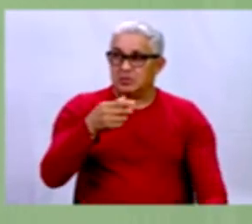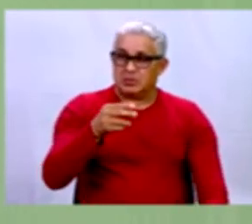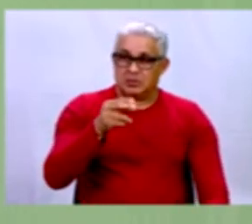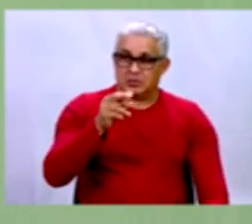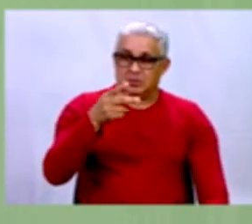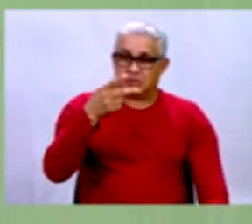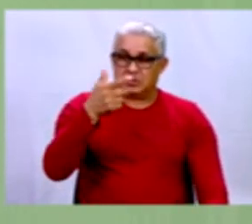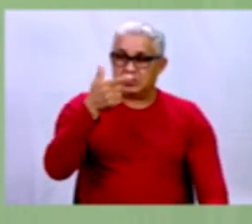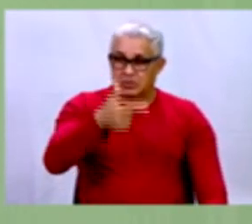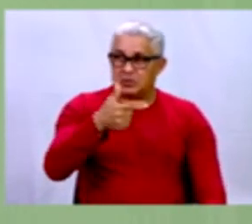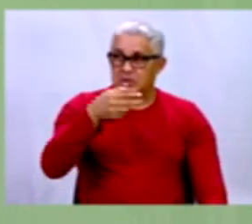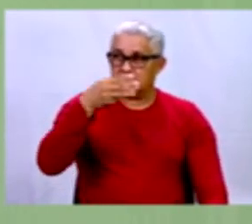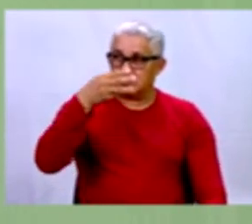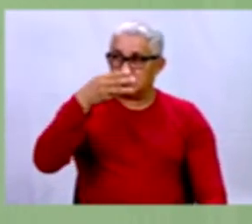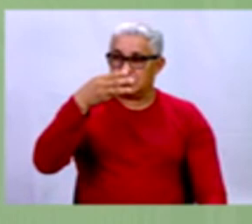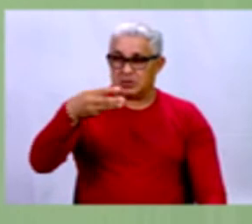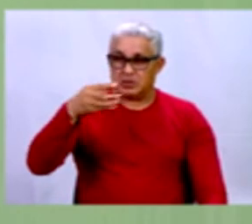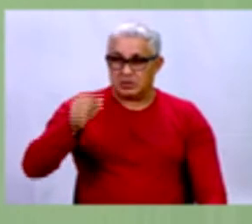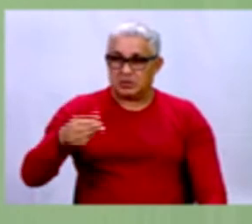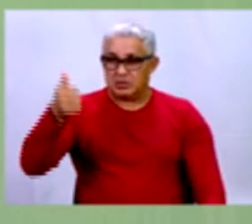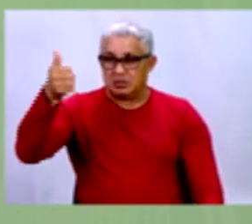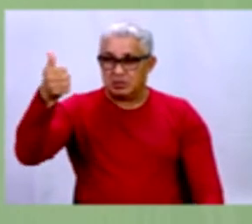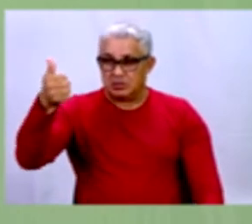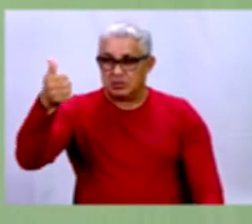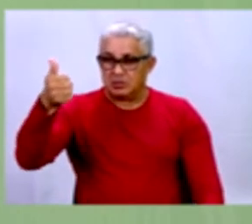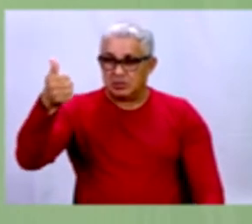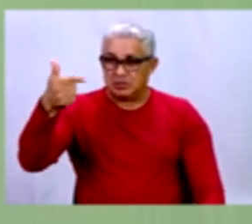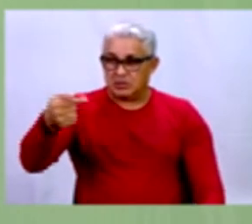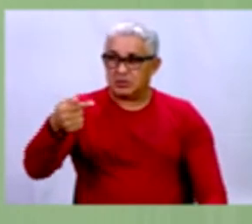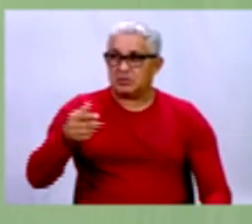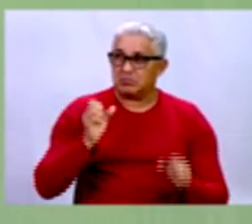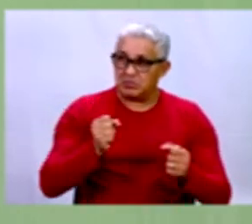233,17. A lavadora pode ser comprada à vista por R$